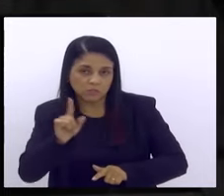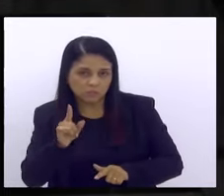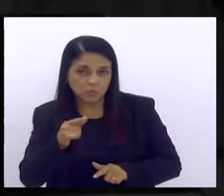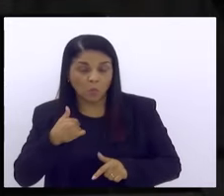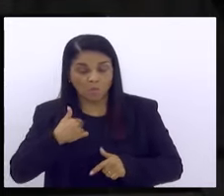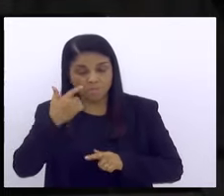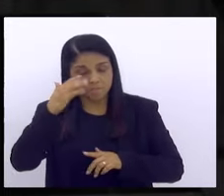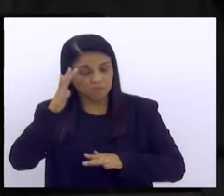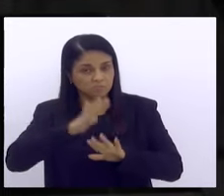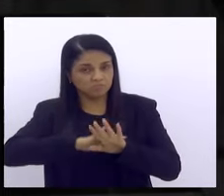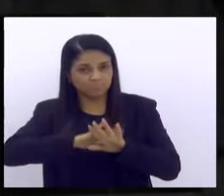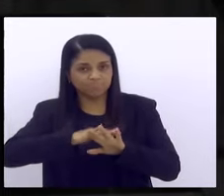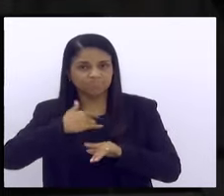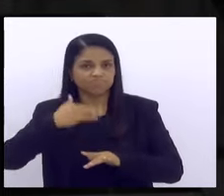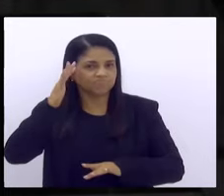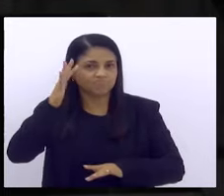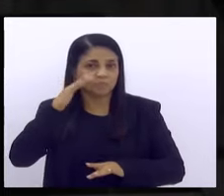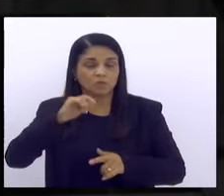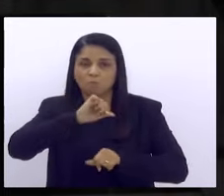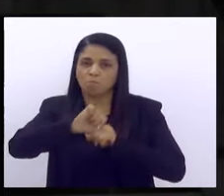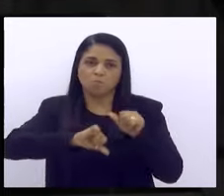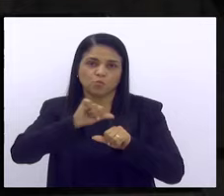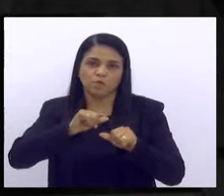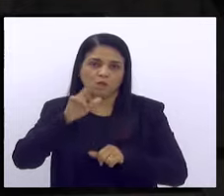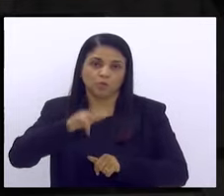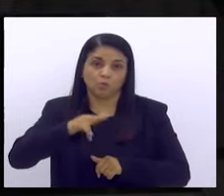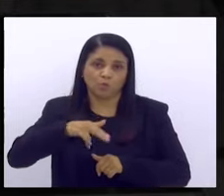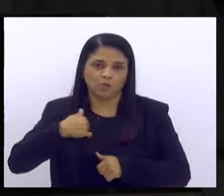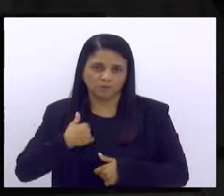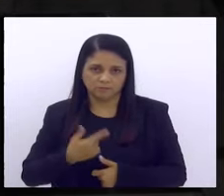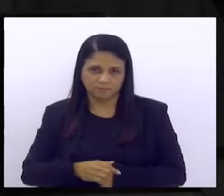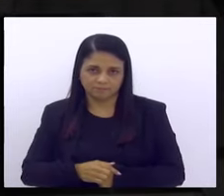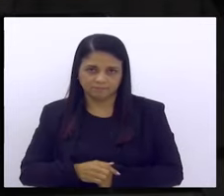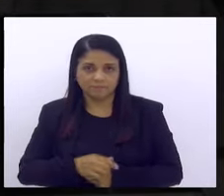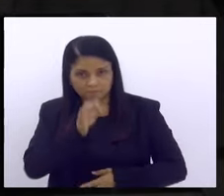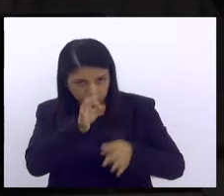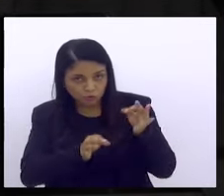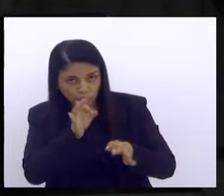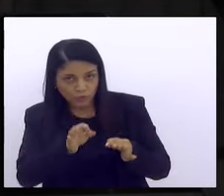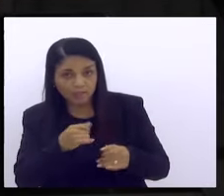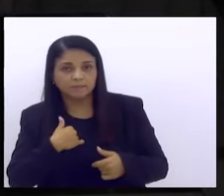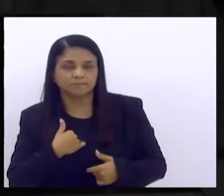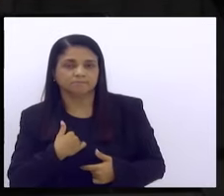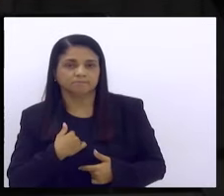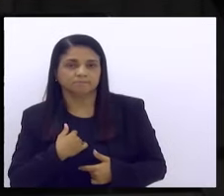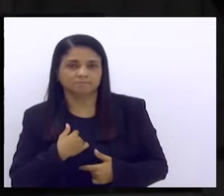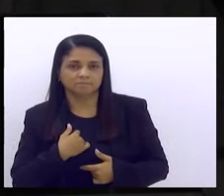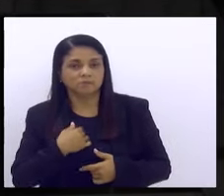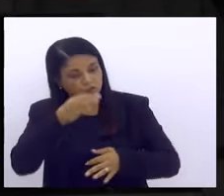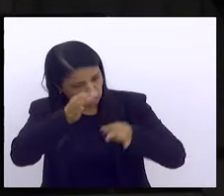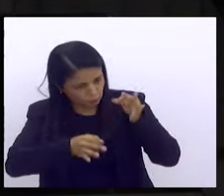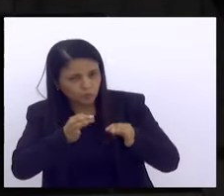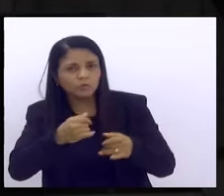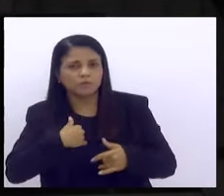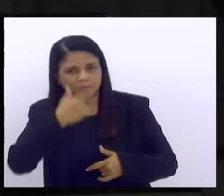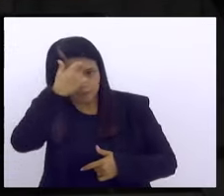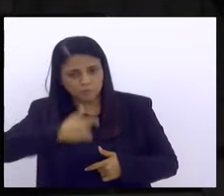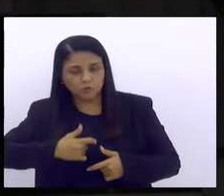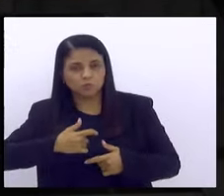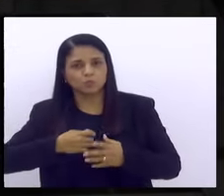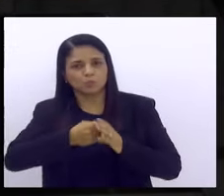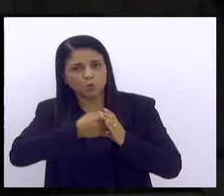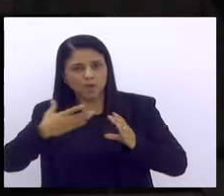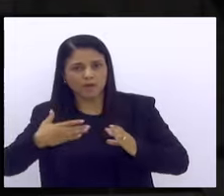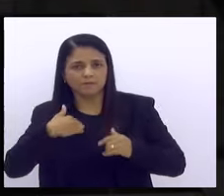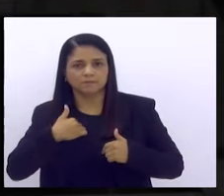meus ideais, ninguém vai mudar. Ninguém vai mudar. Quer me julgar? Que me julguem. Que me julguem. Mas eu não vou mudar